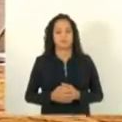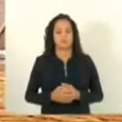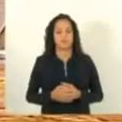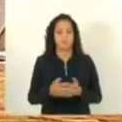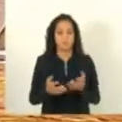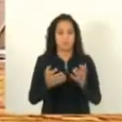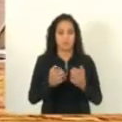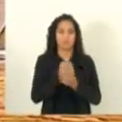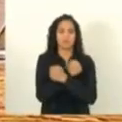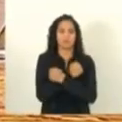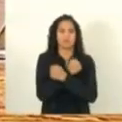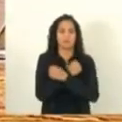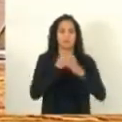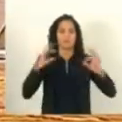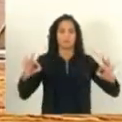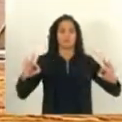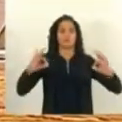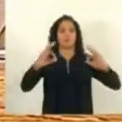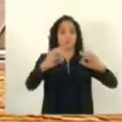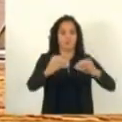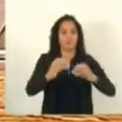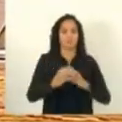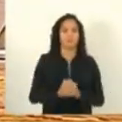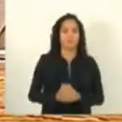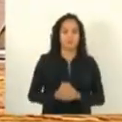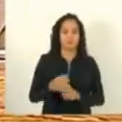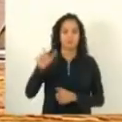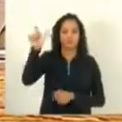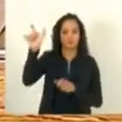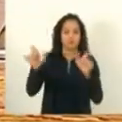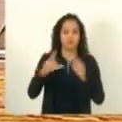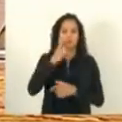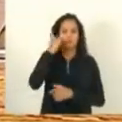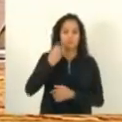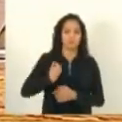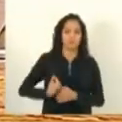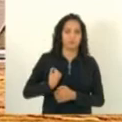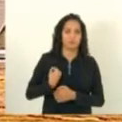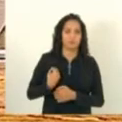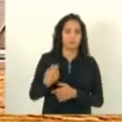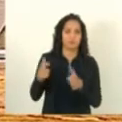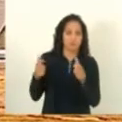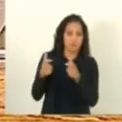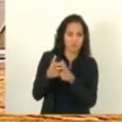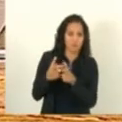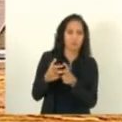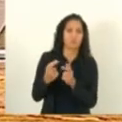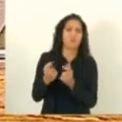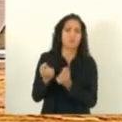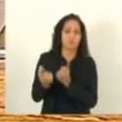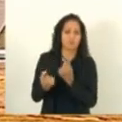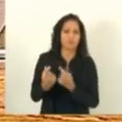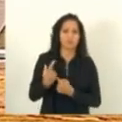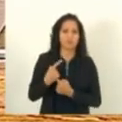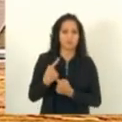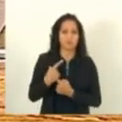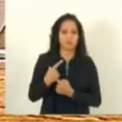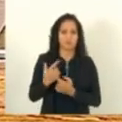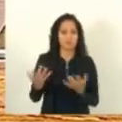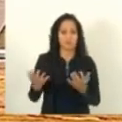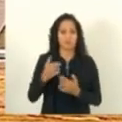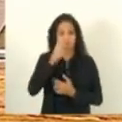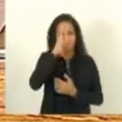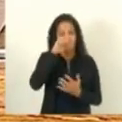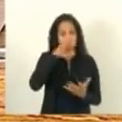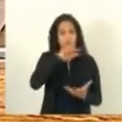quero abraçar todos meus pares aqui presentes, muito poucos, mas pelo menos que estão aqui. Hoje é dia